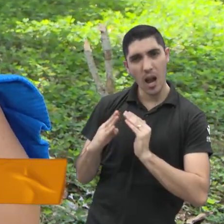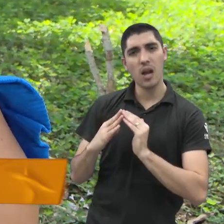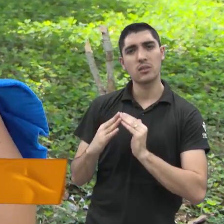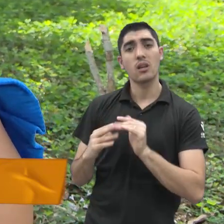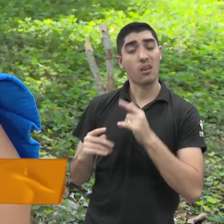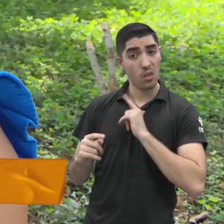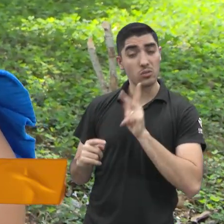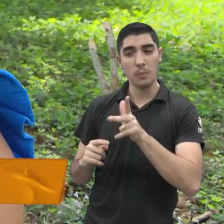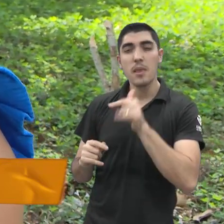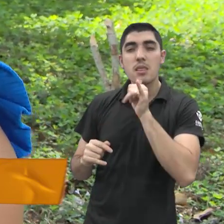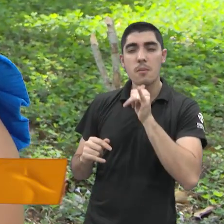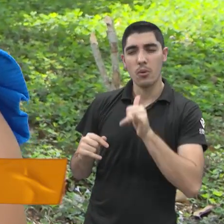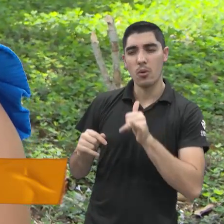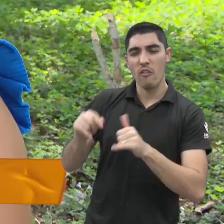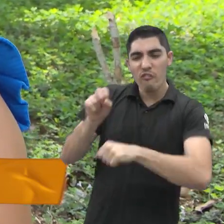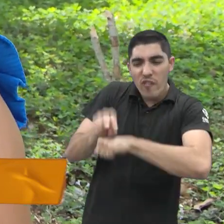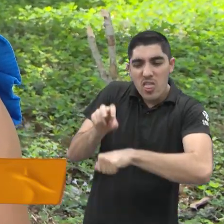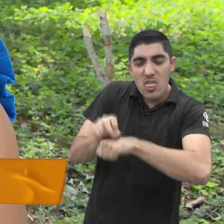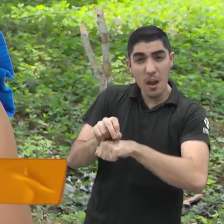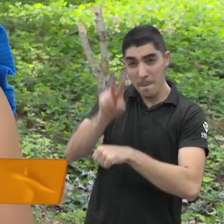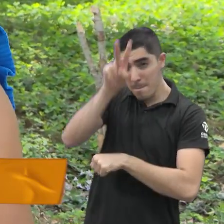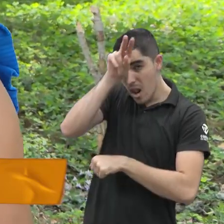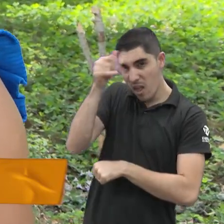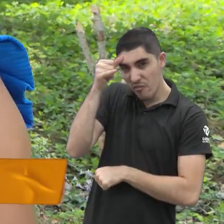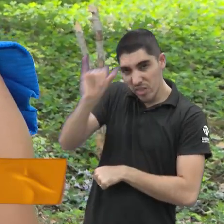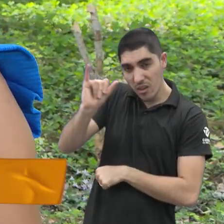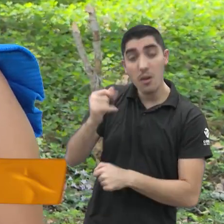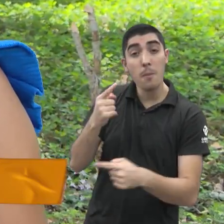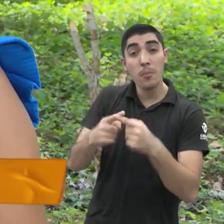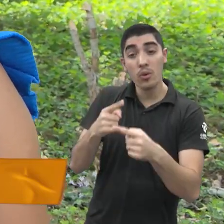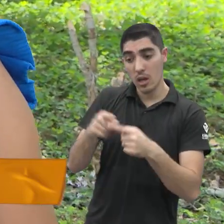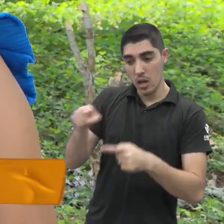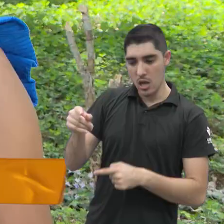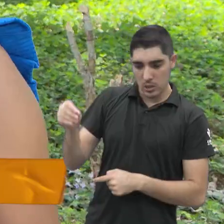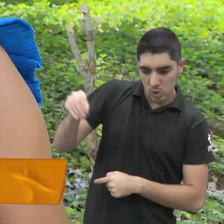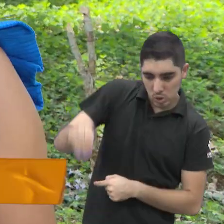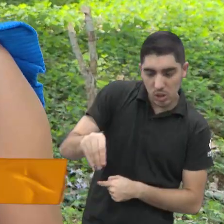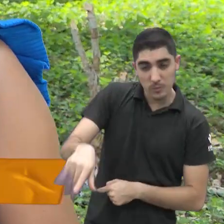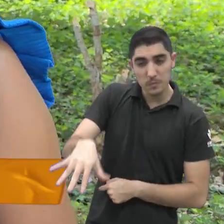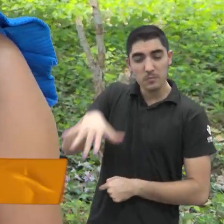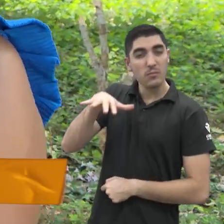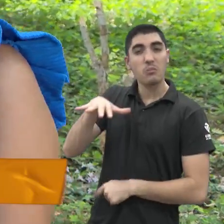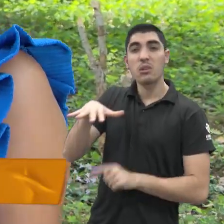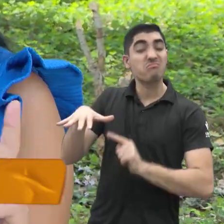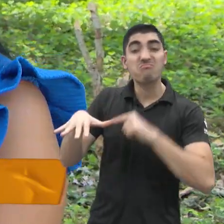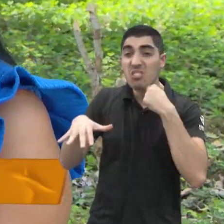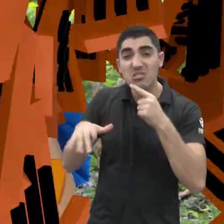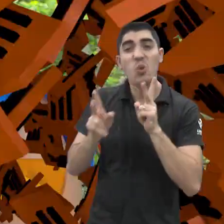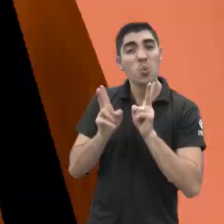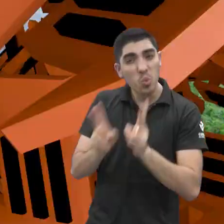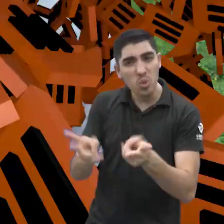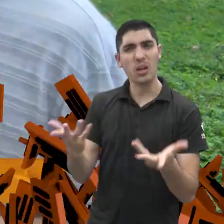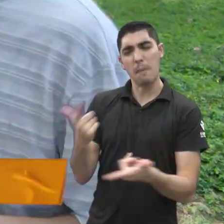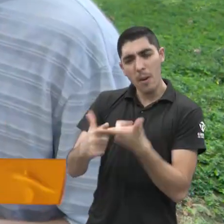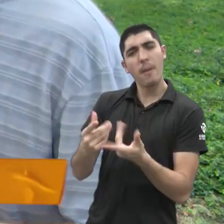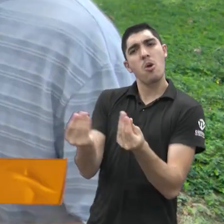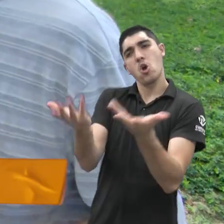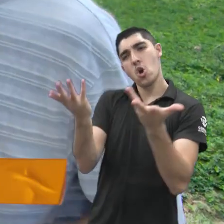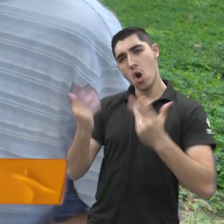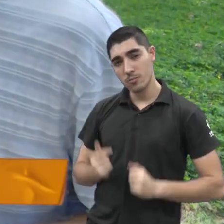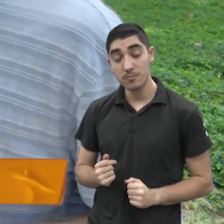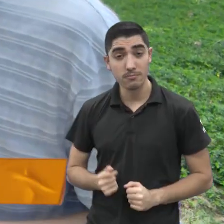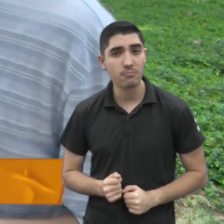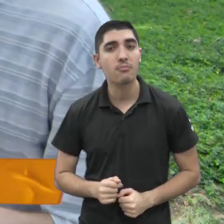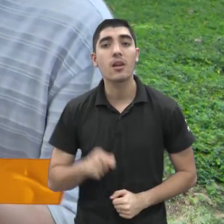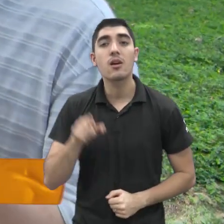viu remédio pra barata, sabe? Eu coloco pra ver se o cheiro muda, porque é um cheiro forte, né? Não adianta nada. Que show da Xuxa é esse? O que o senhor acha que